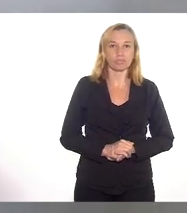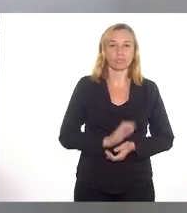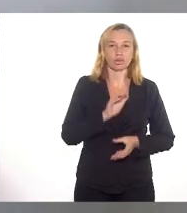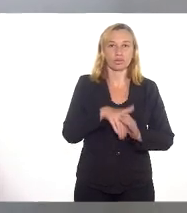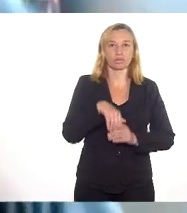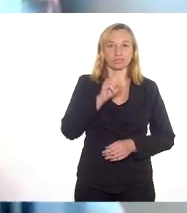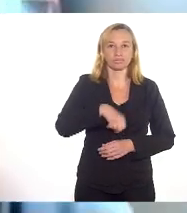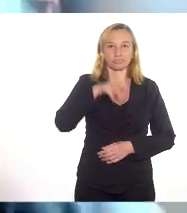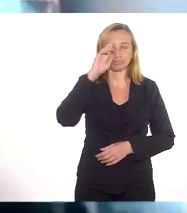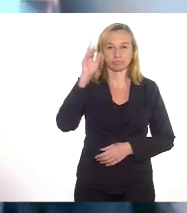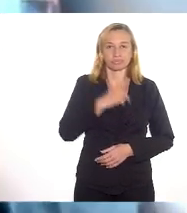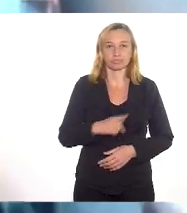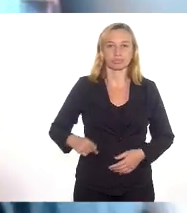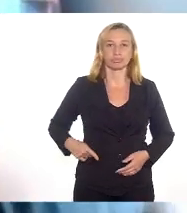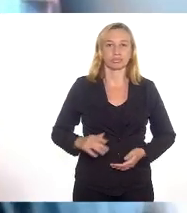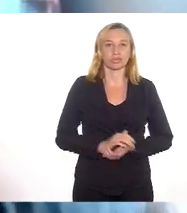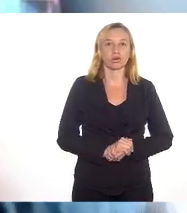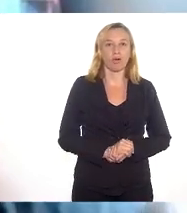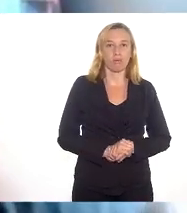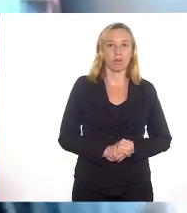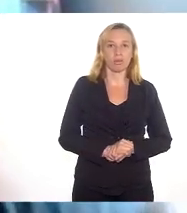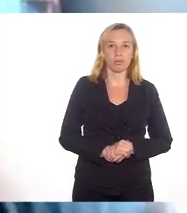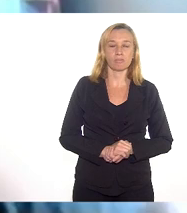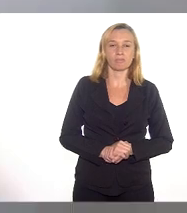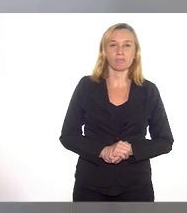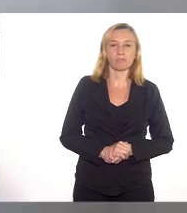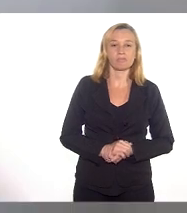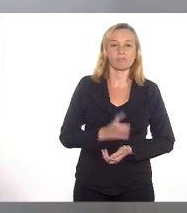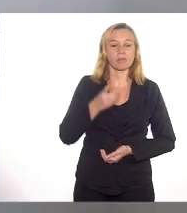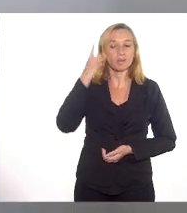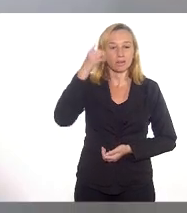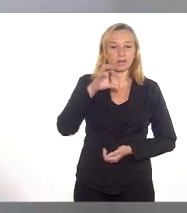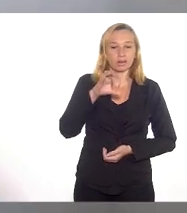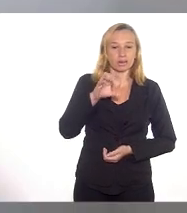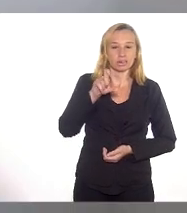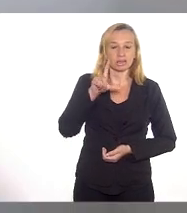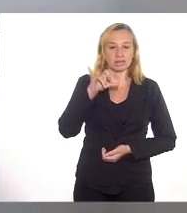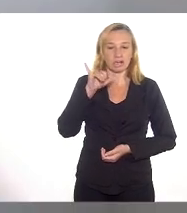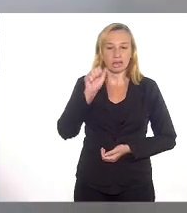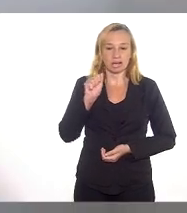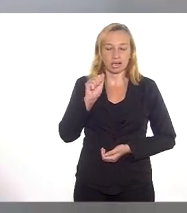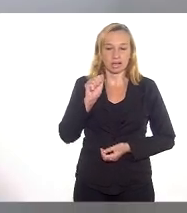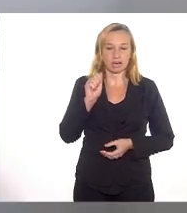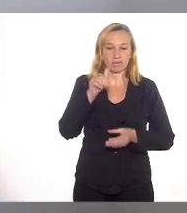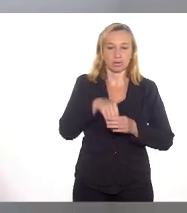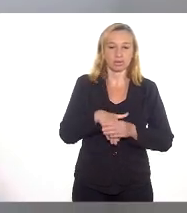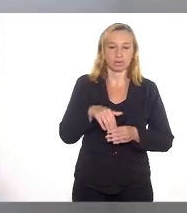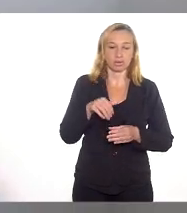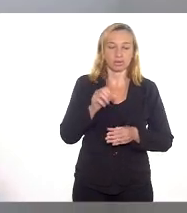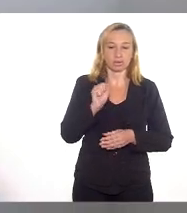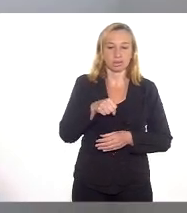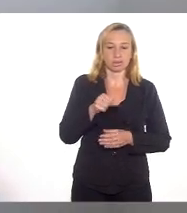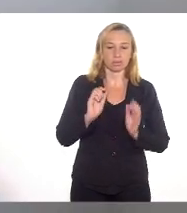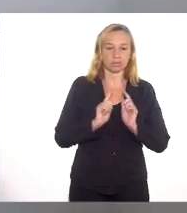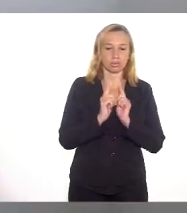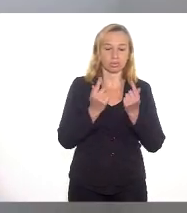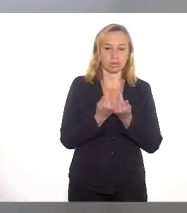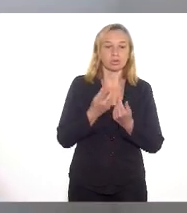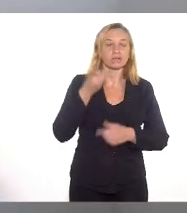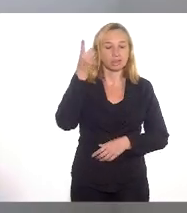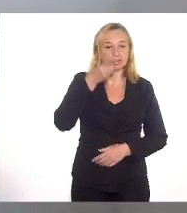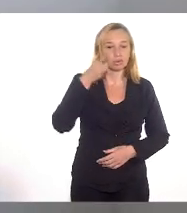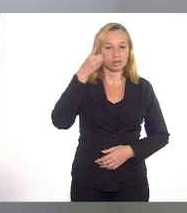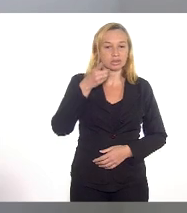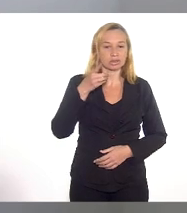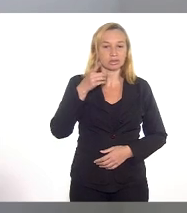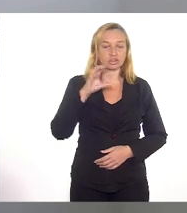Voto sim, presidente. Deputada Célia Jordão. Votou no grupo sim. Deputado